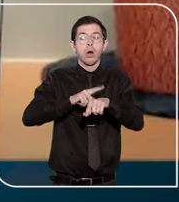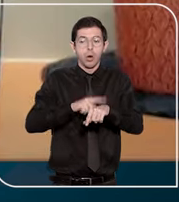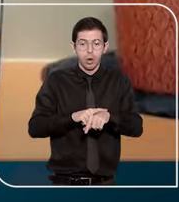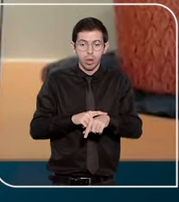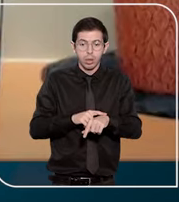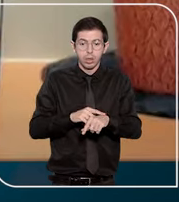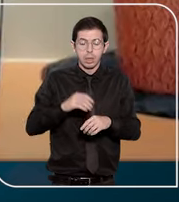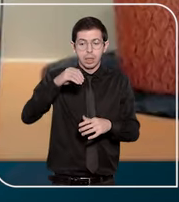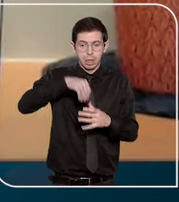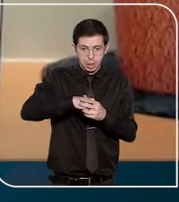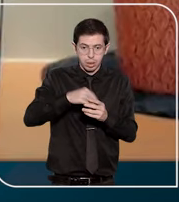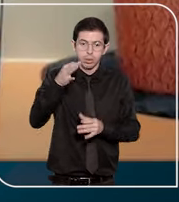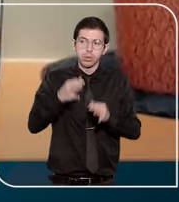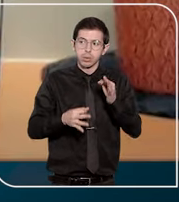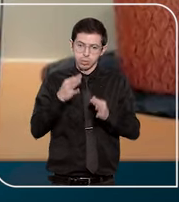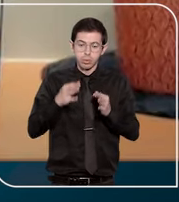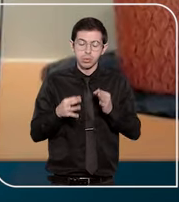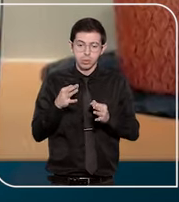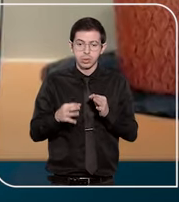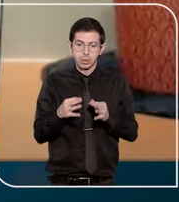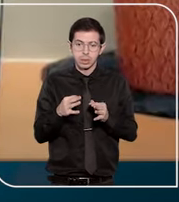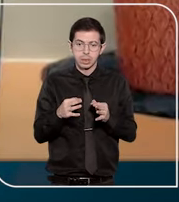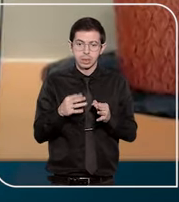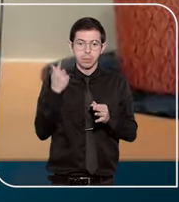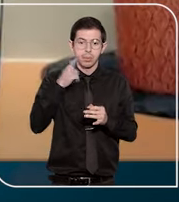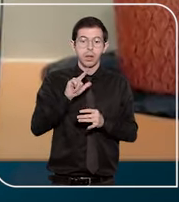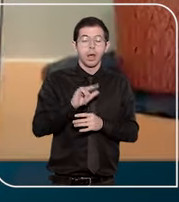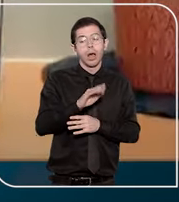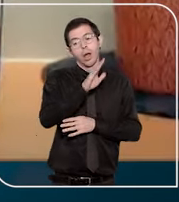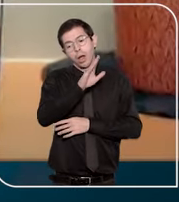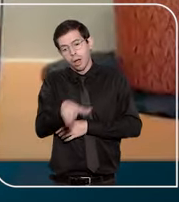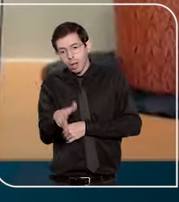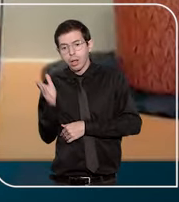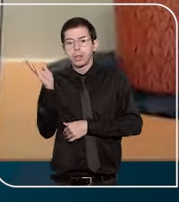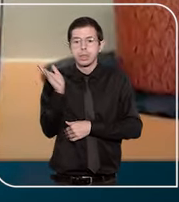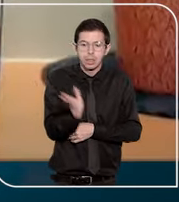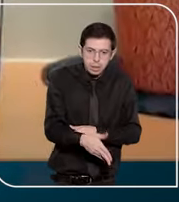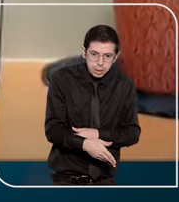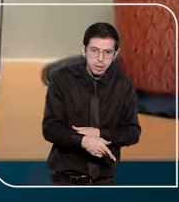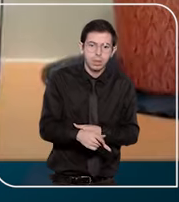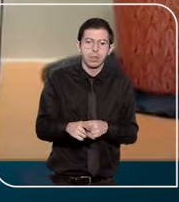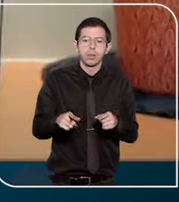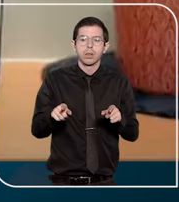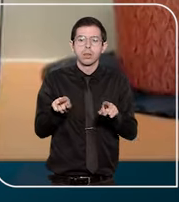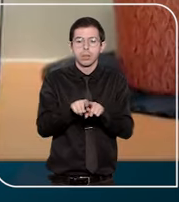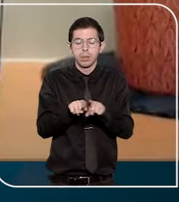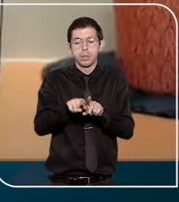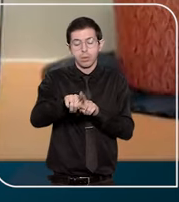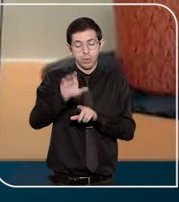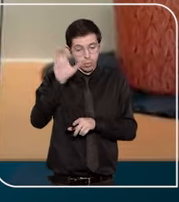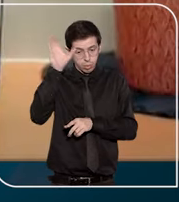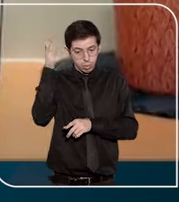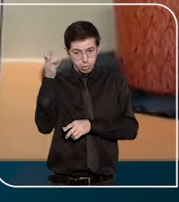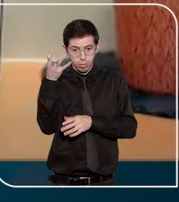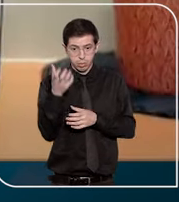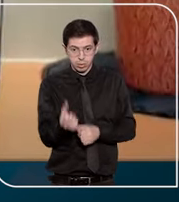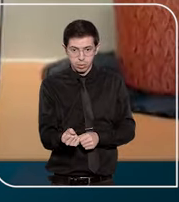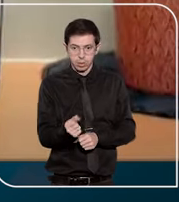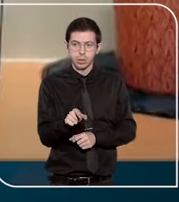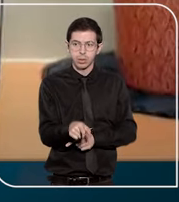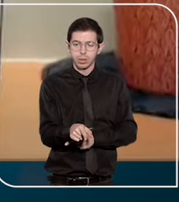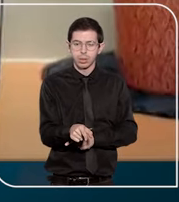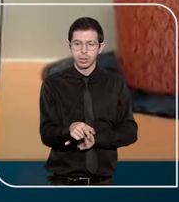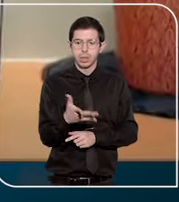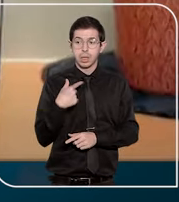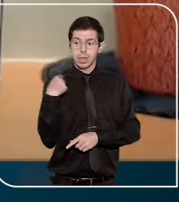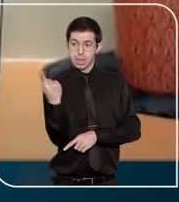fato jurídico da preclusão e, consequente, da consumação da coisa julgada. E no nosso fundamento